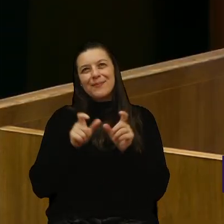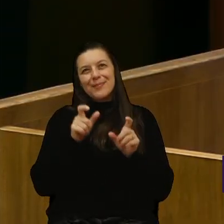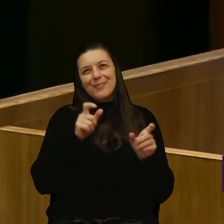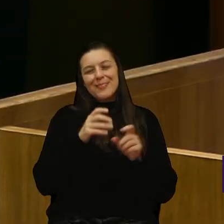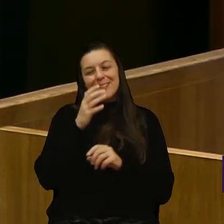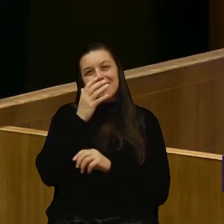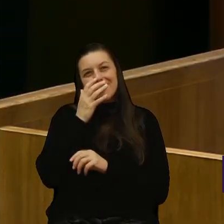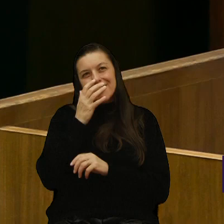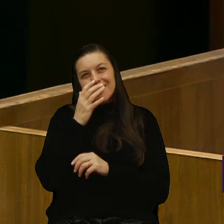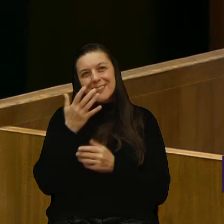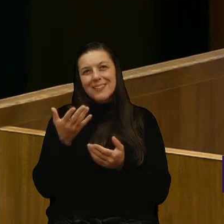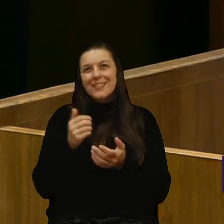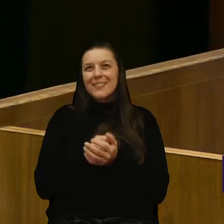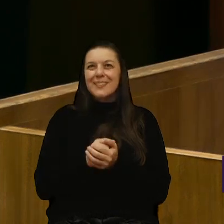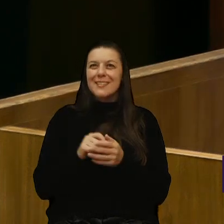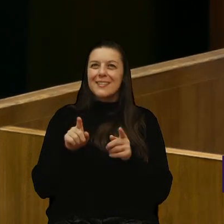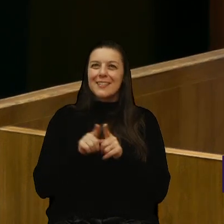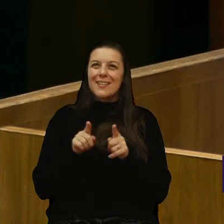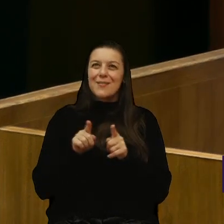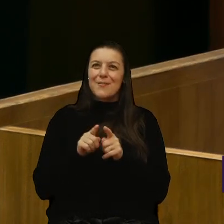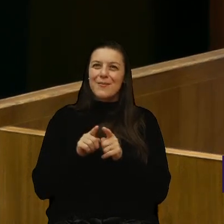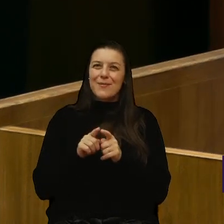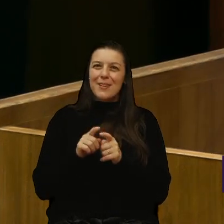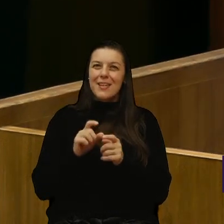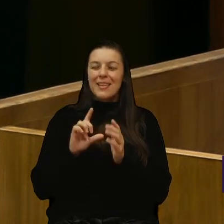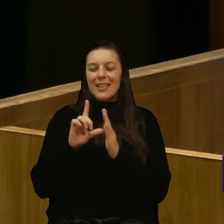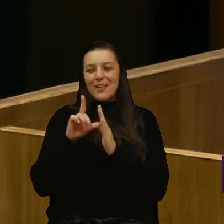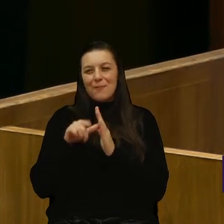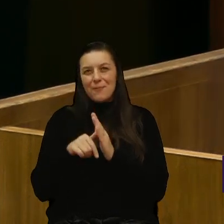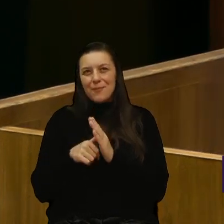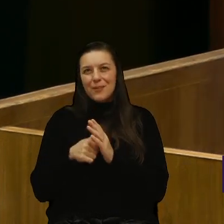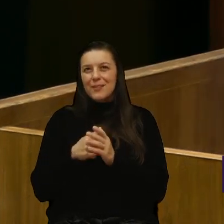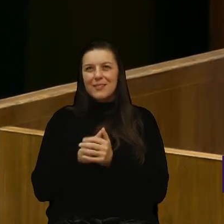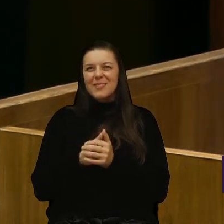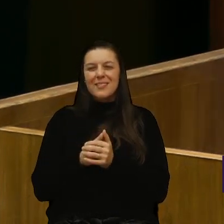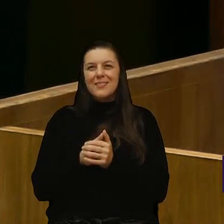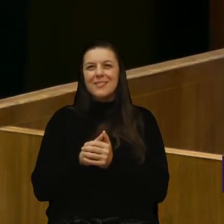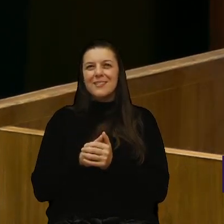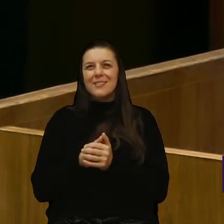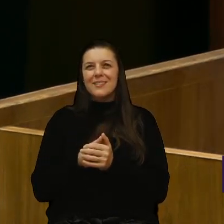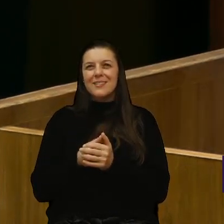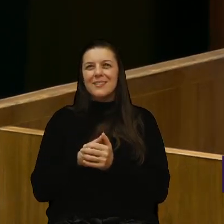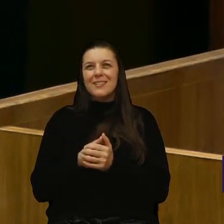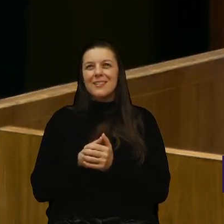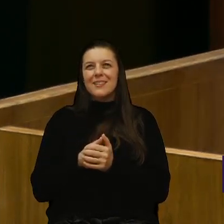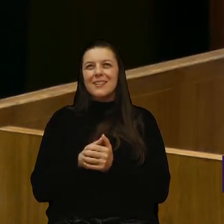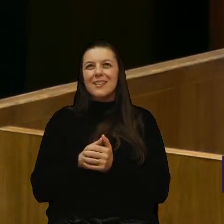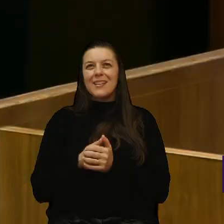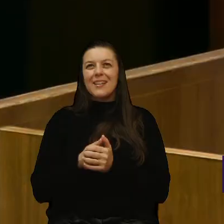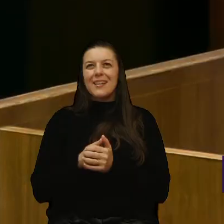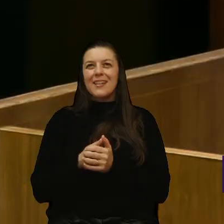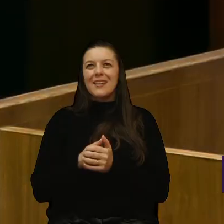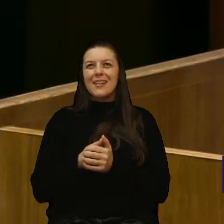assistem e aquelas que vão nos assistir, porque quando fica gravado,